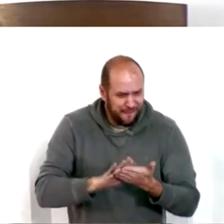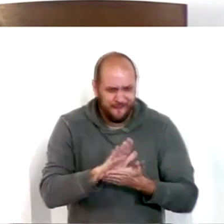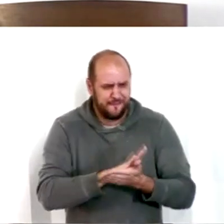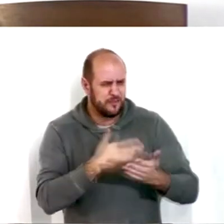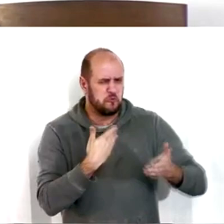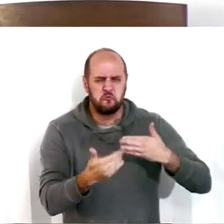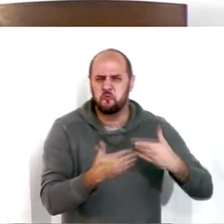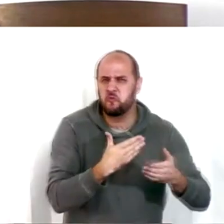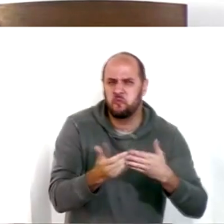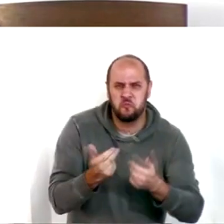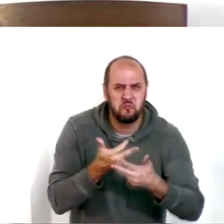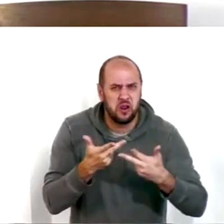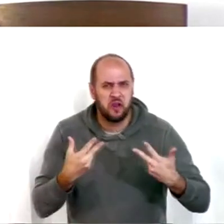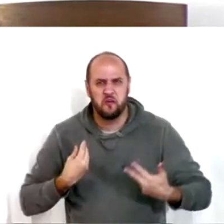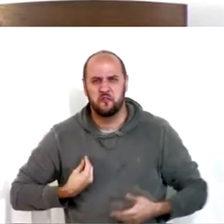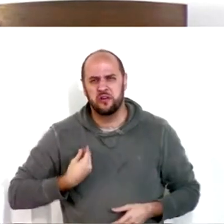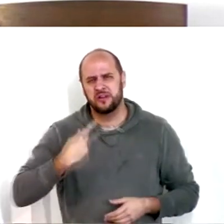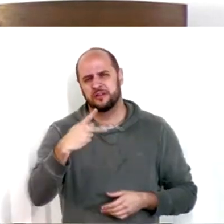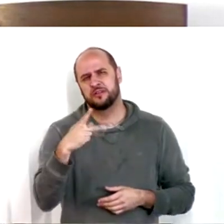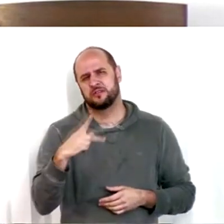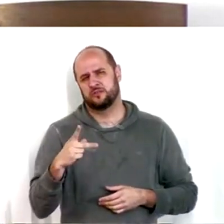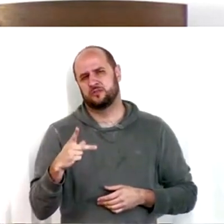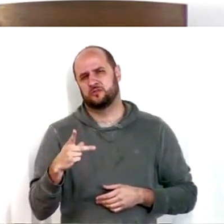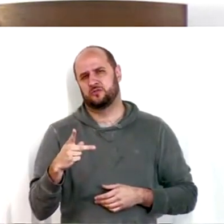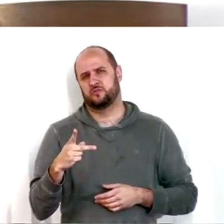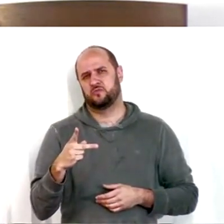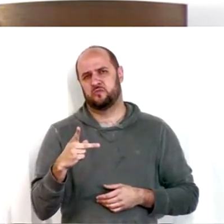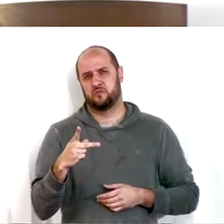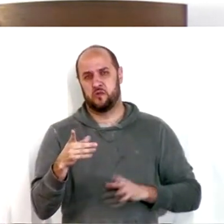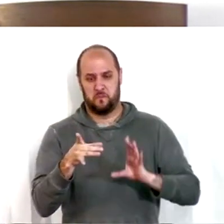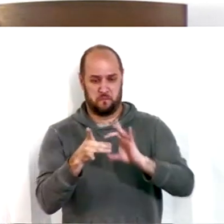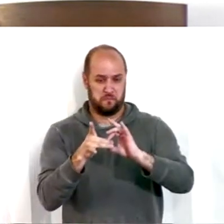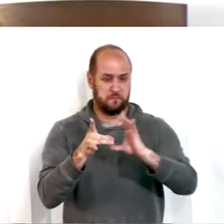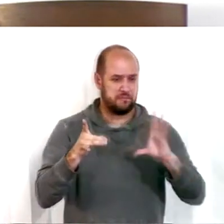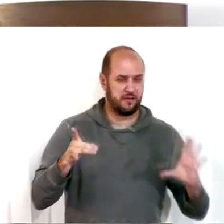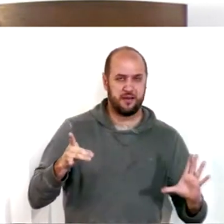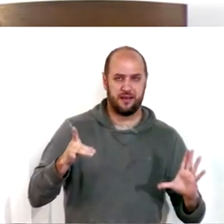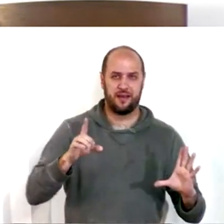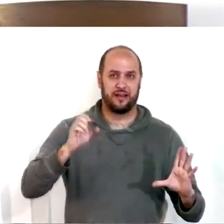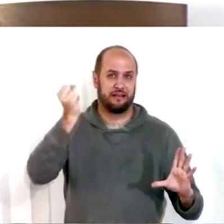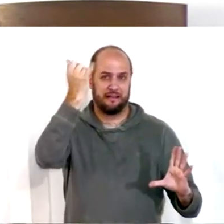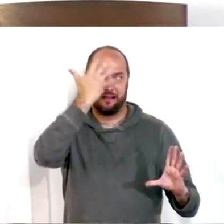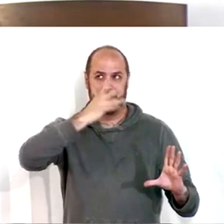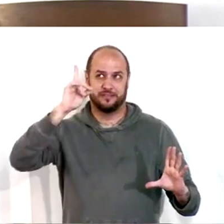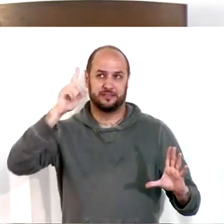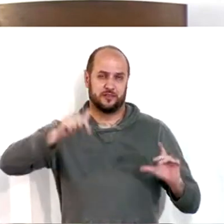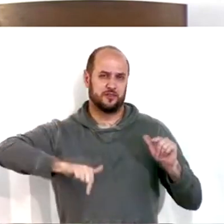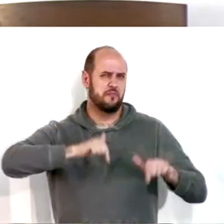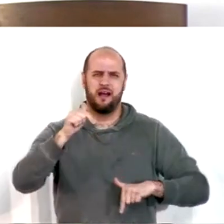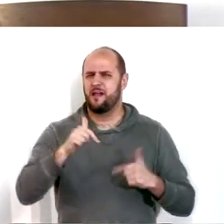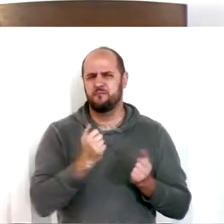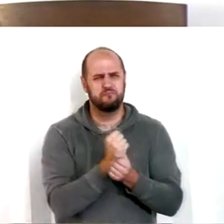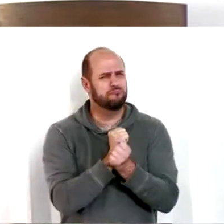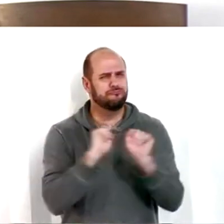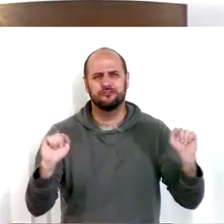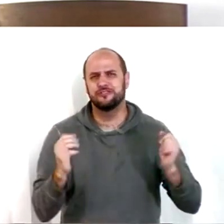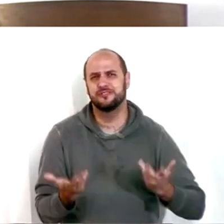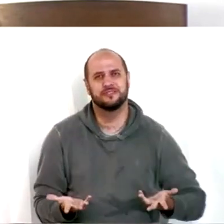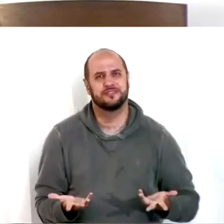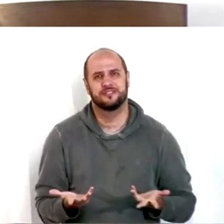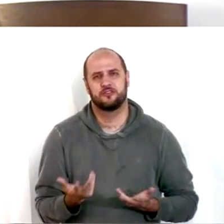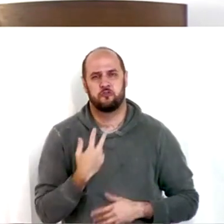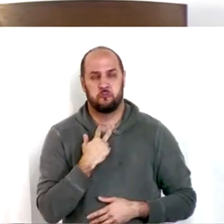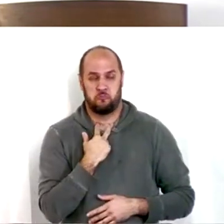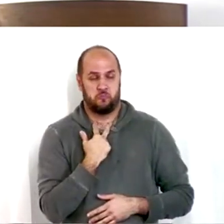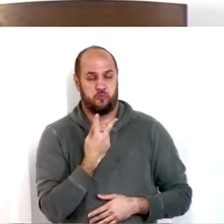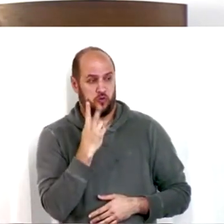ela qual for, está isenta ou livre da operação da graça de Deus. E não pode ser vista como